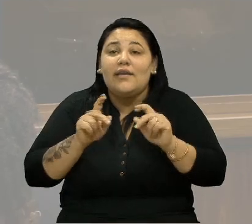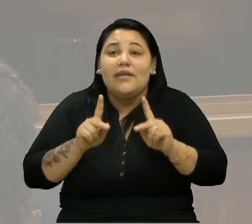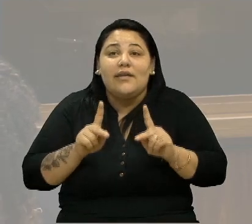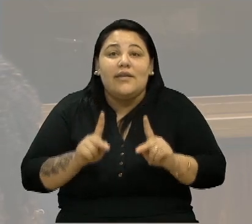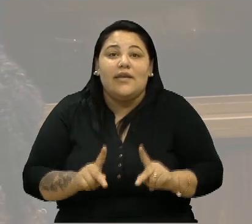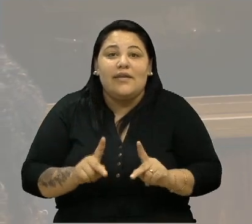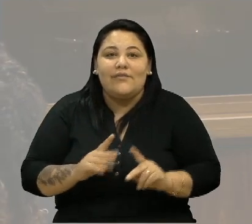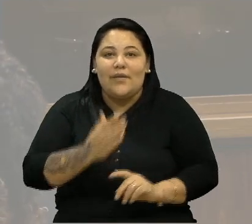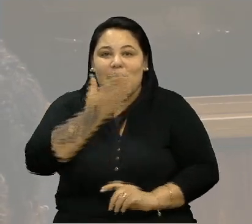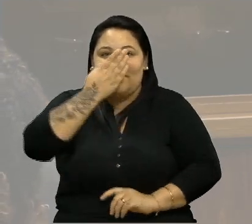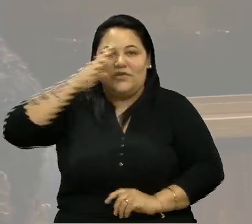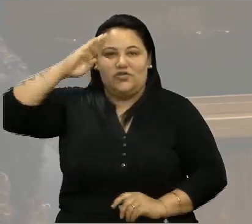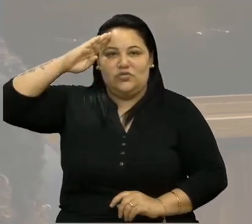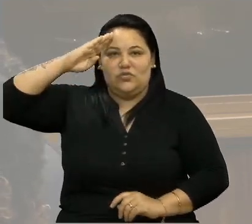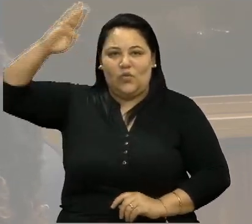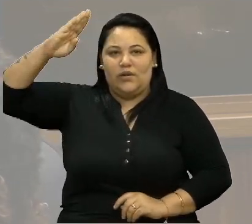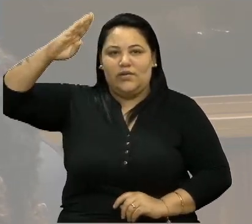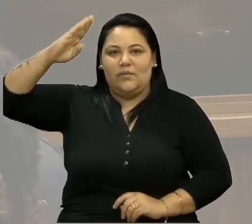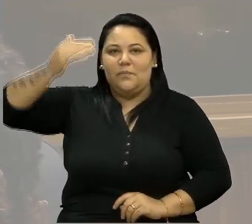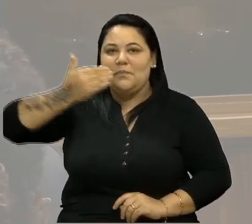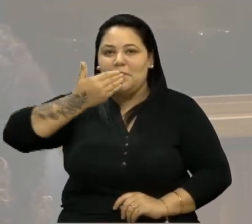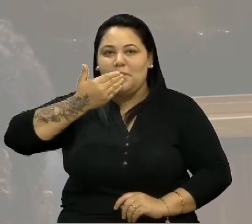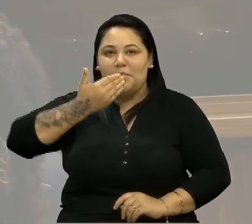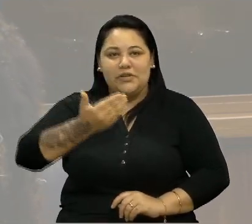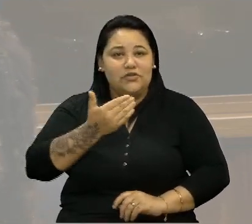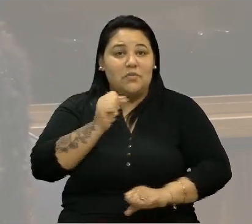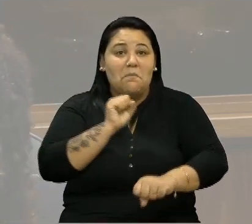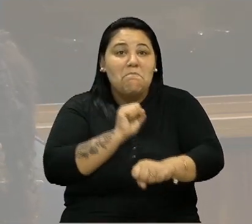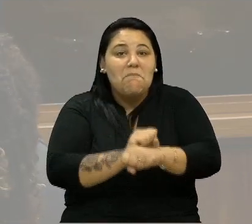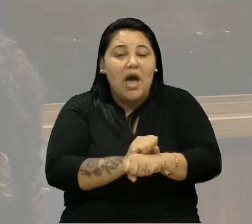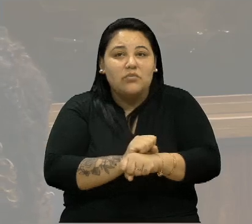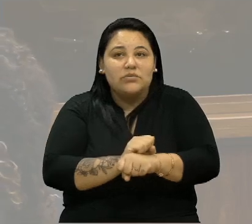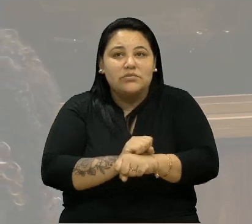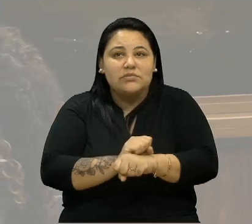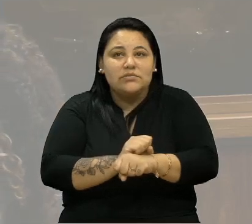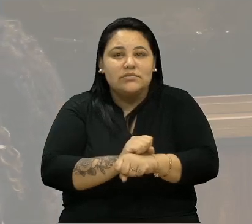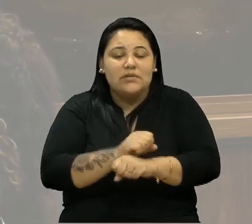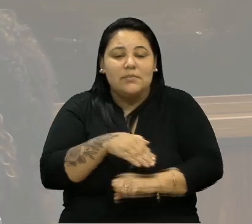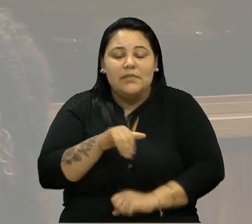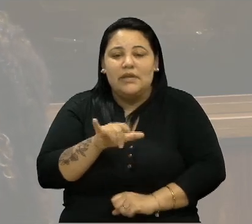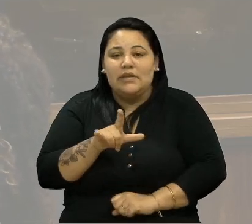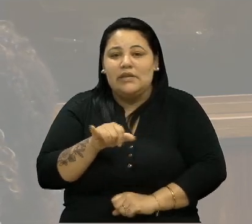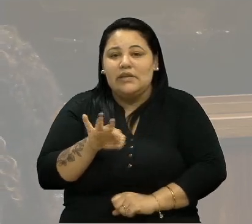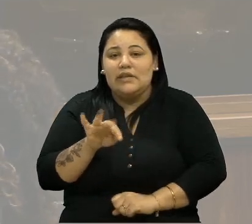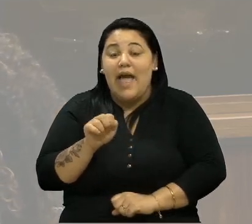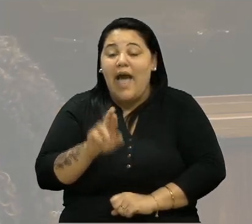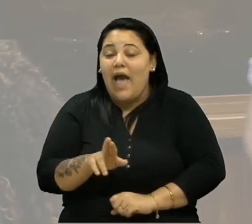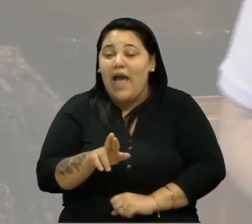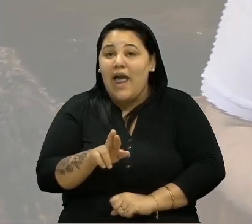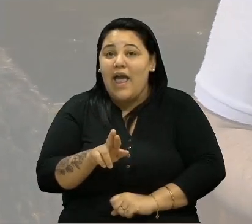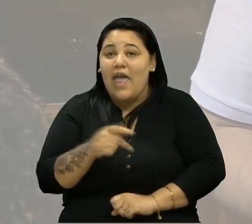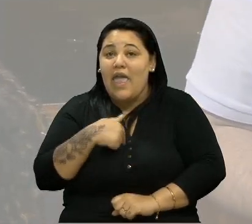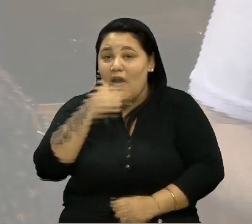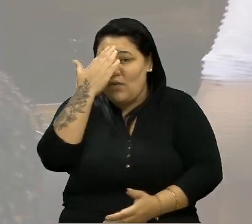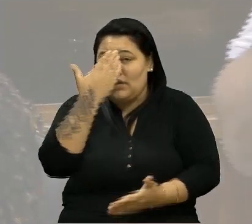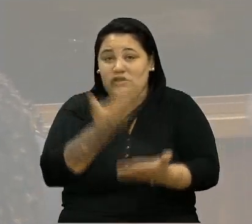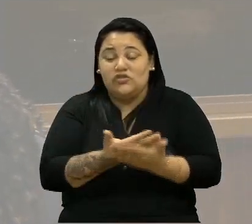frente do quartel pedindo intervenção militar me faz crer que é contra o Estado Democrático de